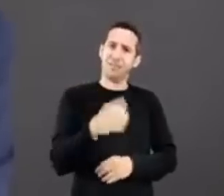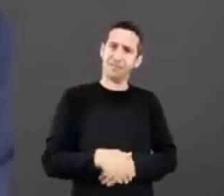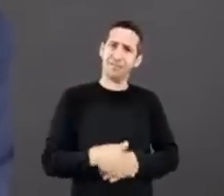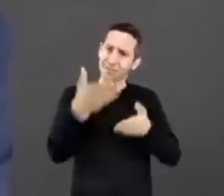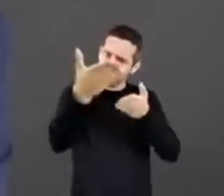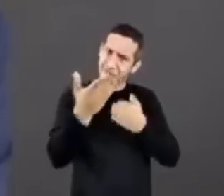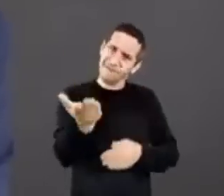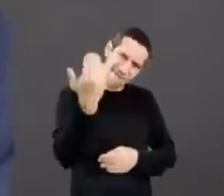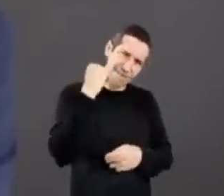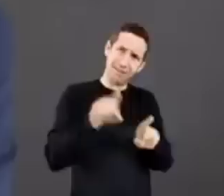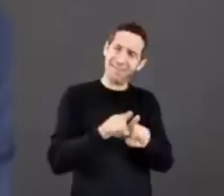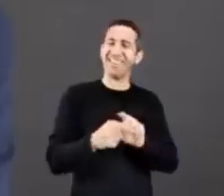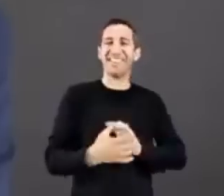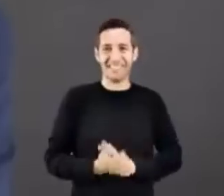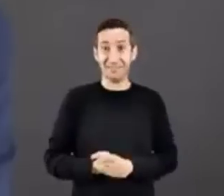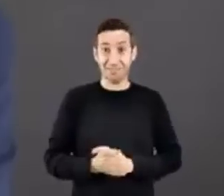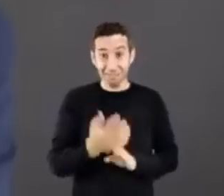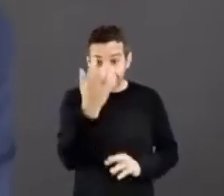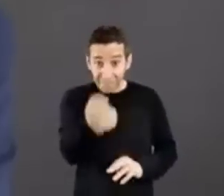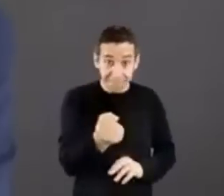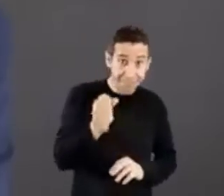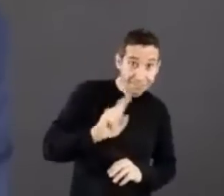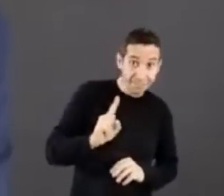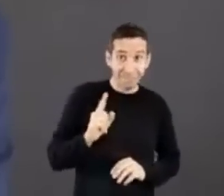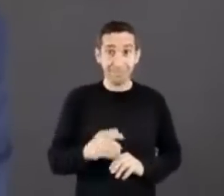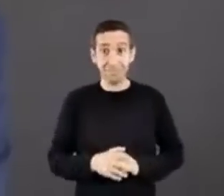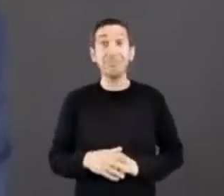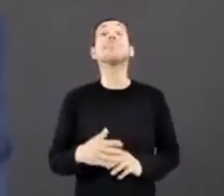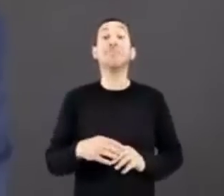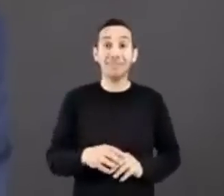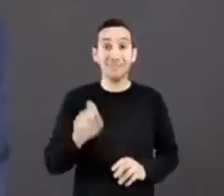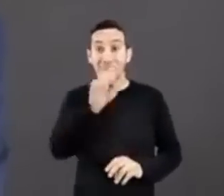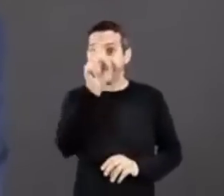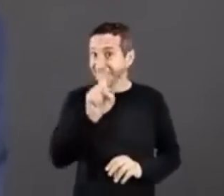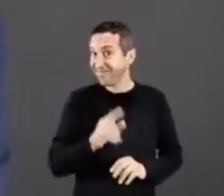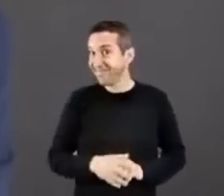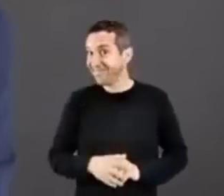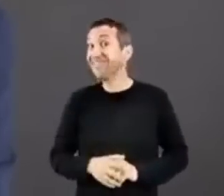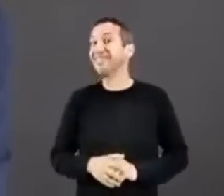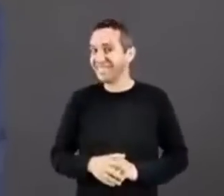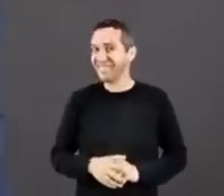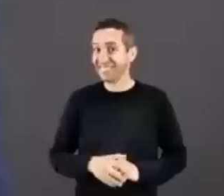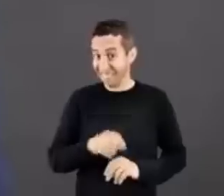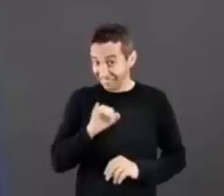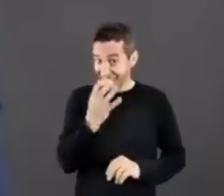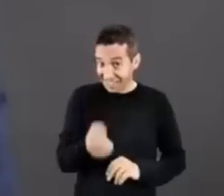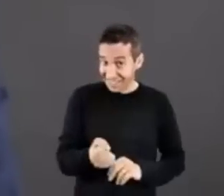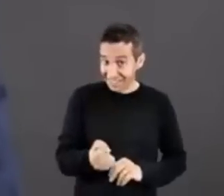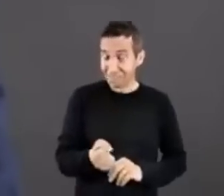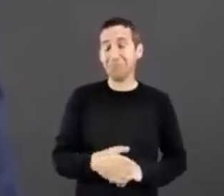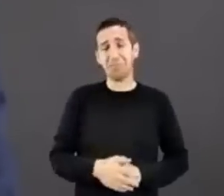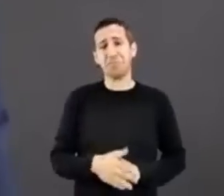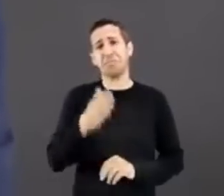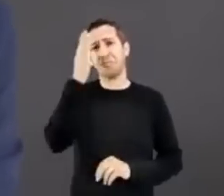Adventista você aceita e se você aceita é o seguinte eu sei que agora estamos voltando